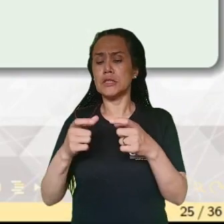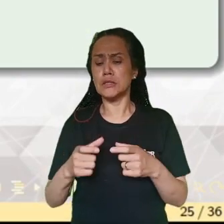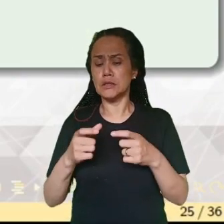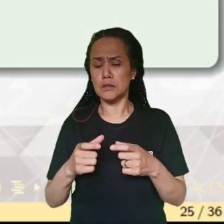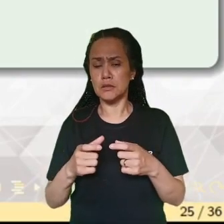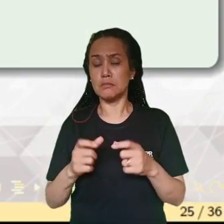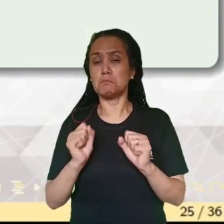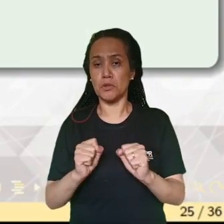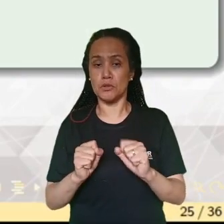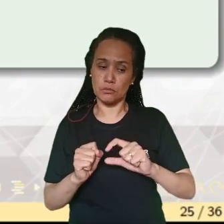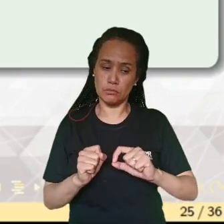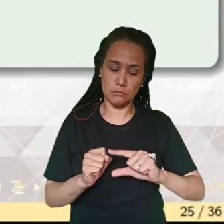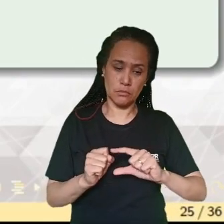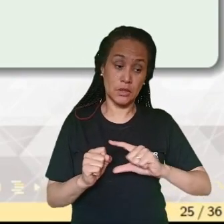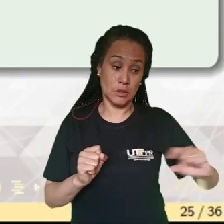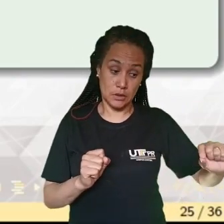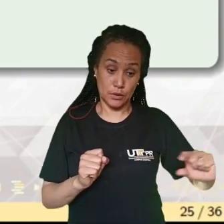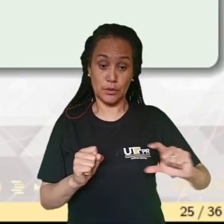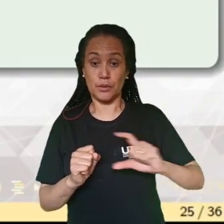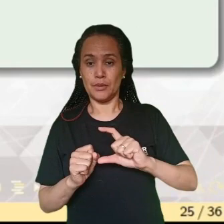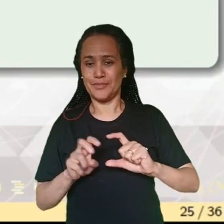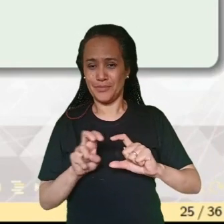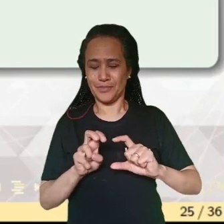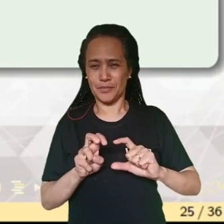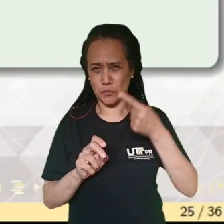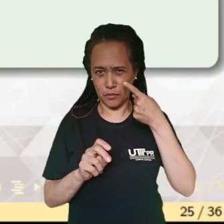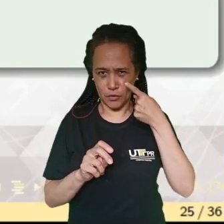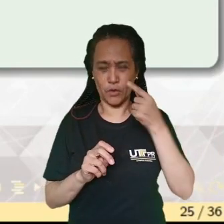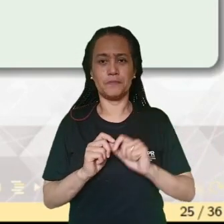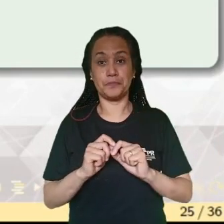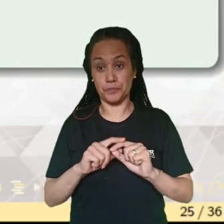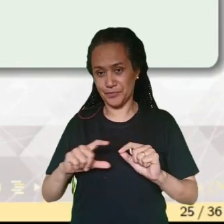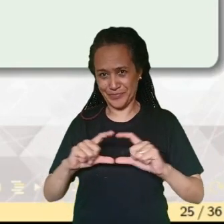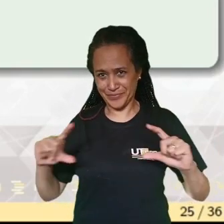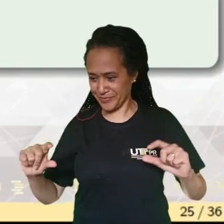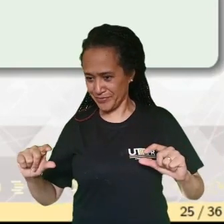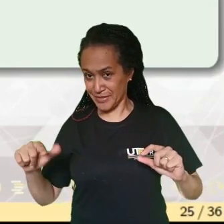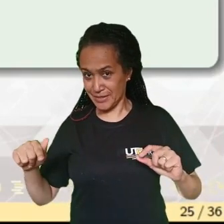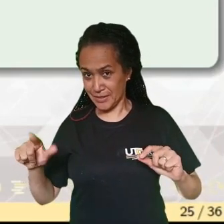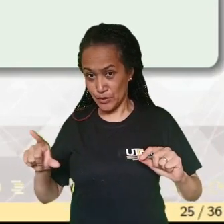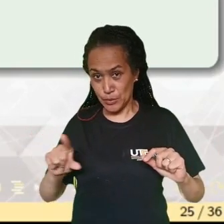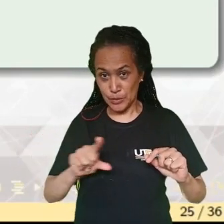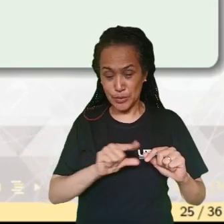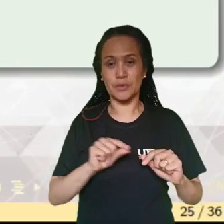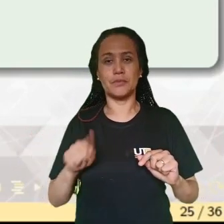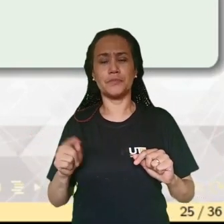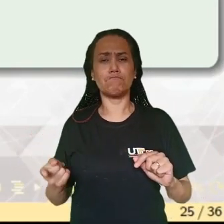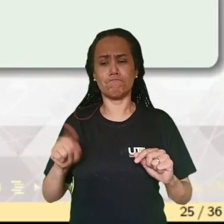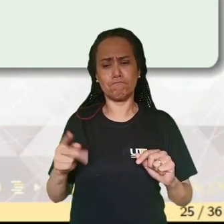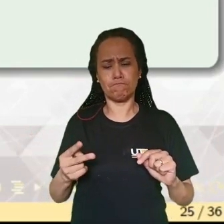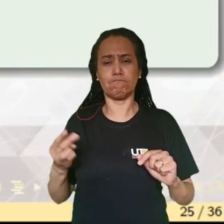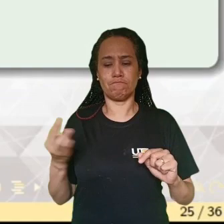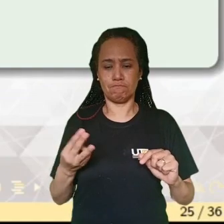tanto de ordem crescente quanto decrescente. Veja só. Vamos começar aqui pelo número 7, que é o primeiro. Vamos para trás. Segundo,